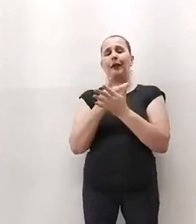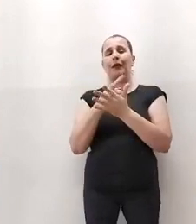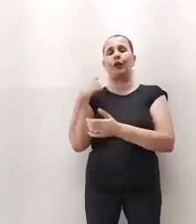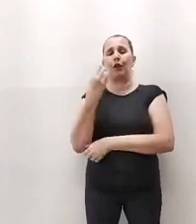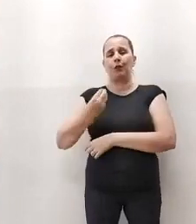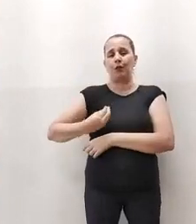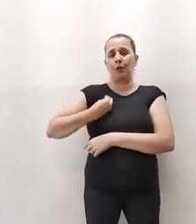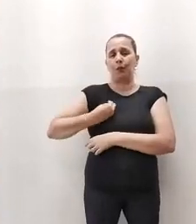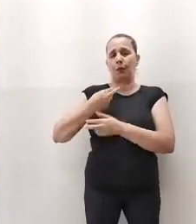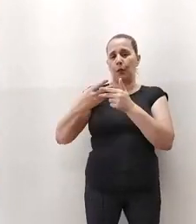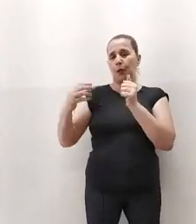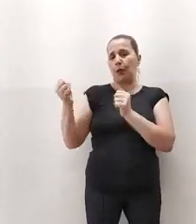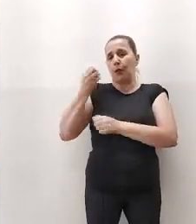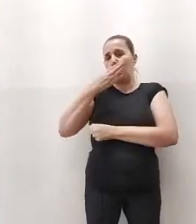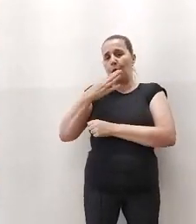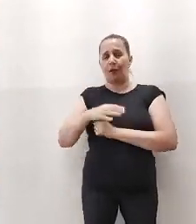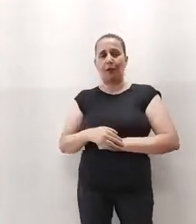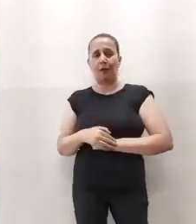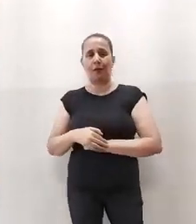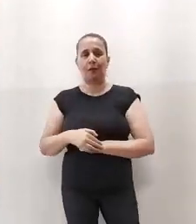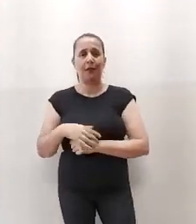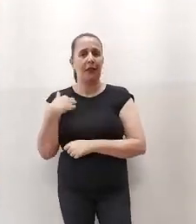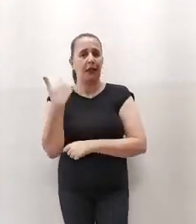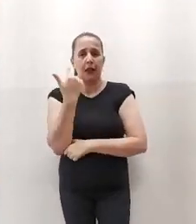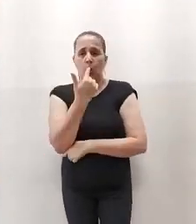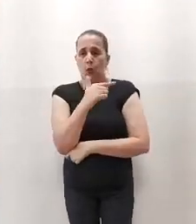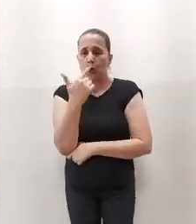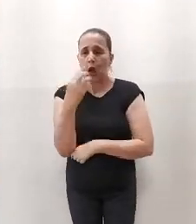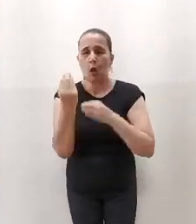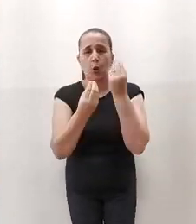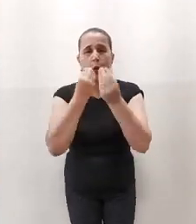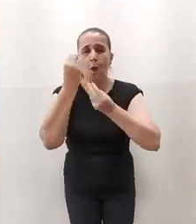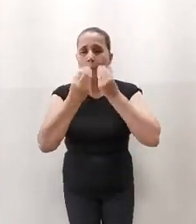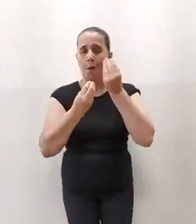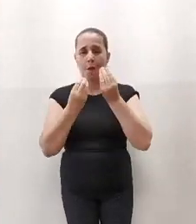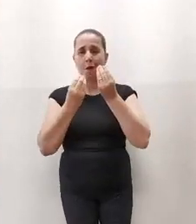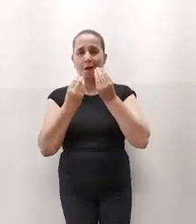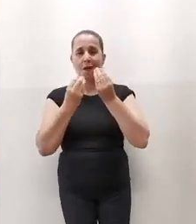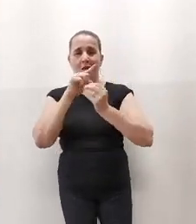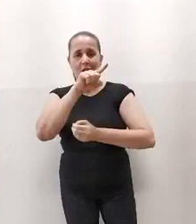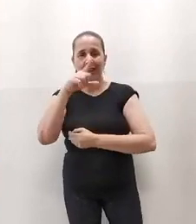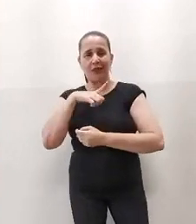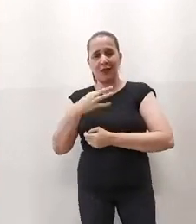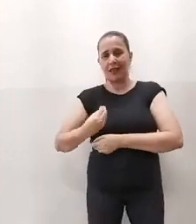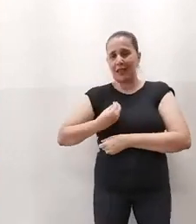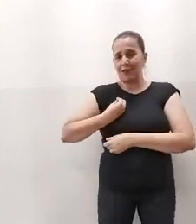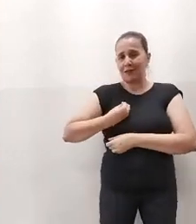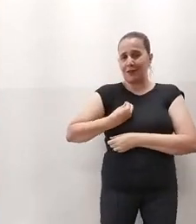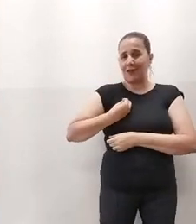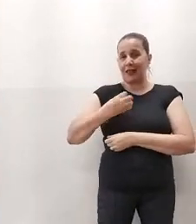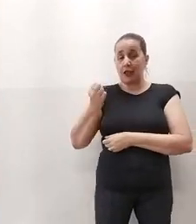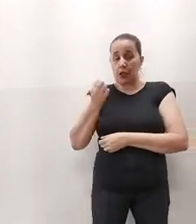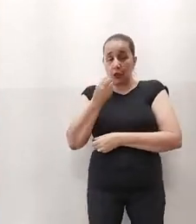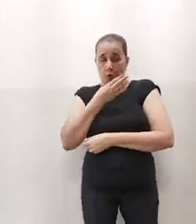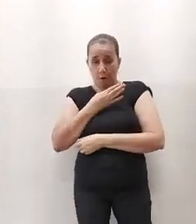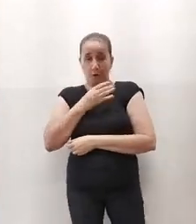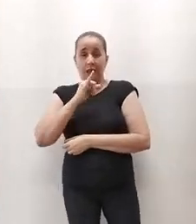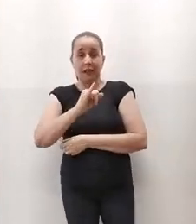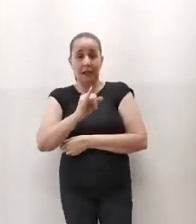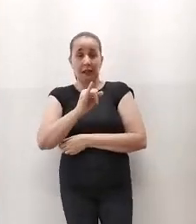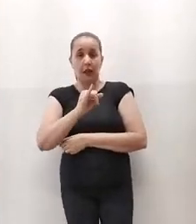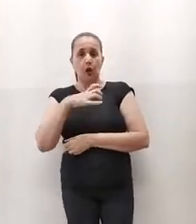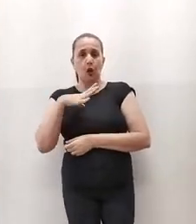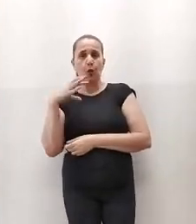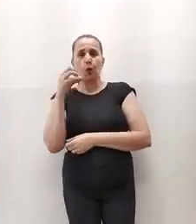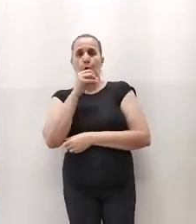vivermos coisas novas. Não tem como. Você não irá viver coisas novas se o